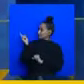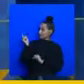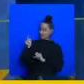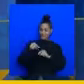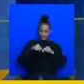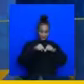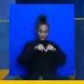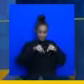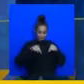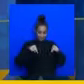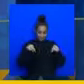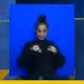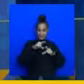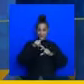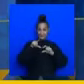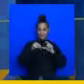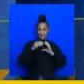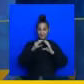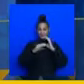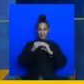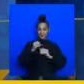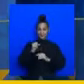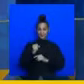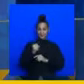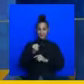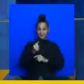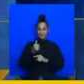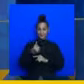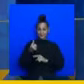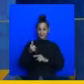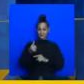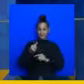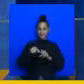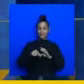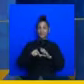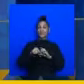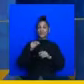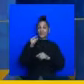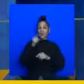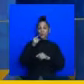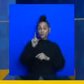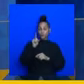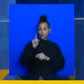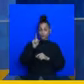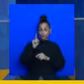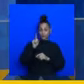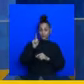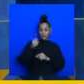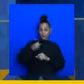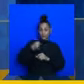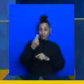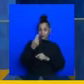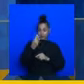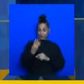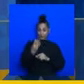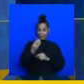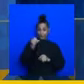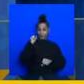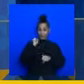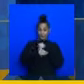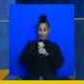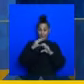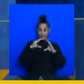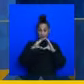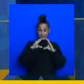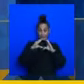sorteadas no concurso 866 do dia de sorte, lembrando que a dezena 24, a última dezena sorteada no dia de sorte, ali ficou